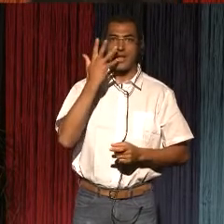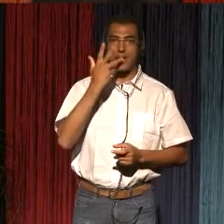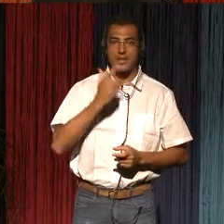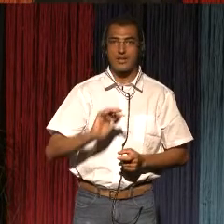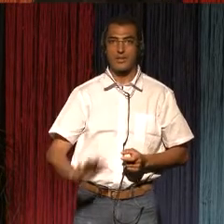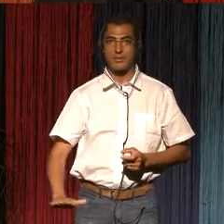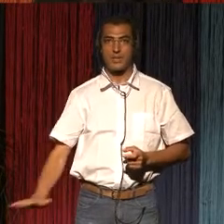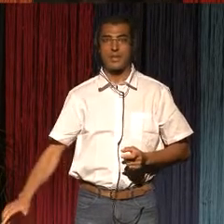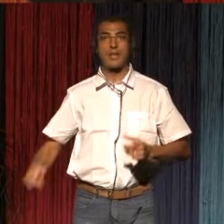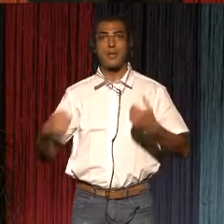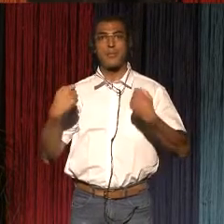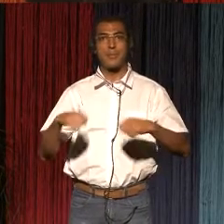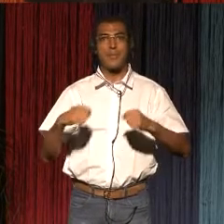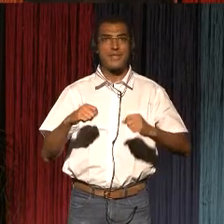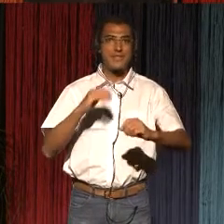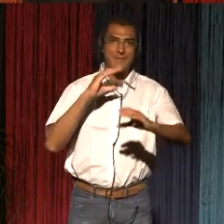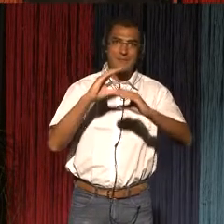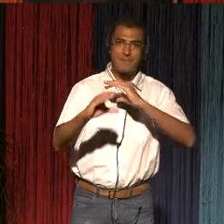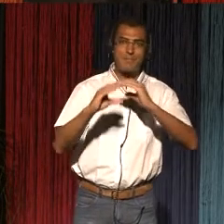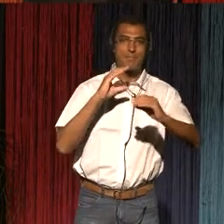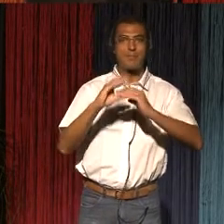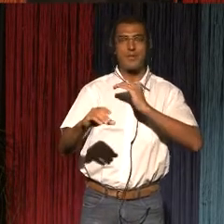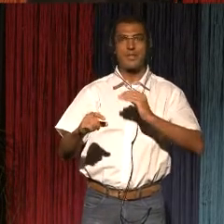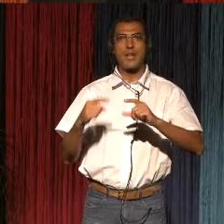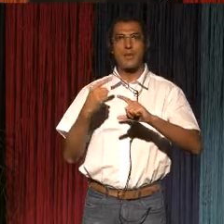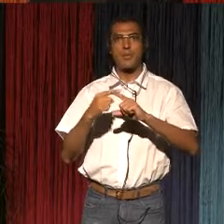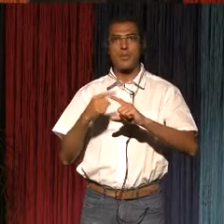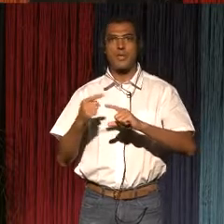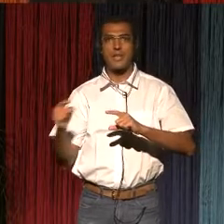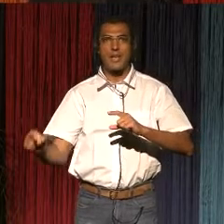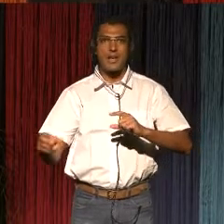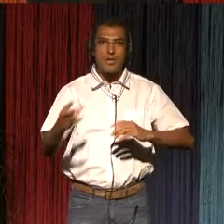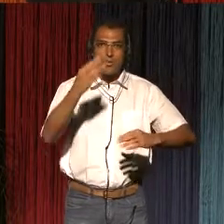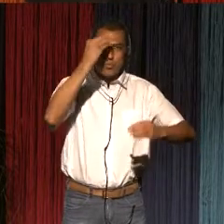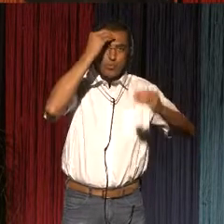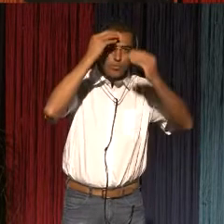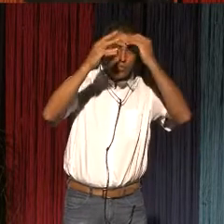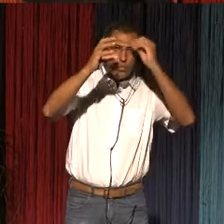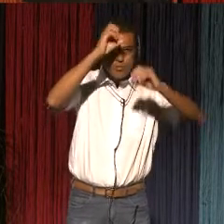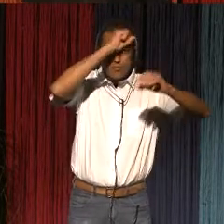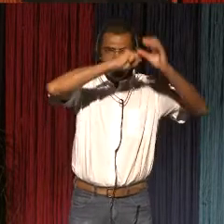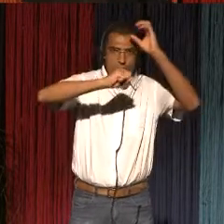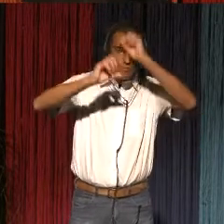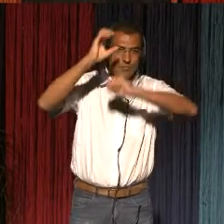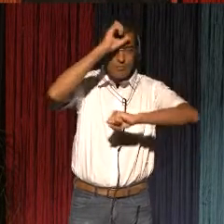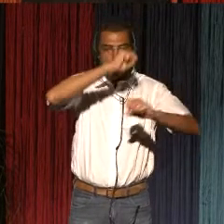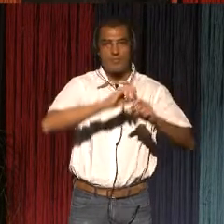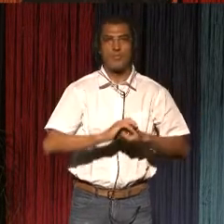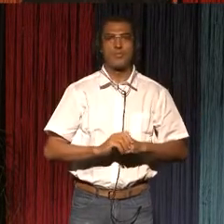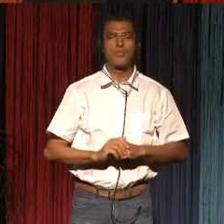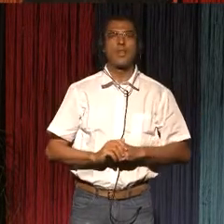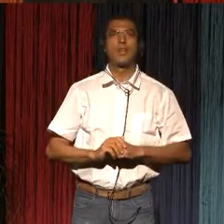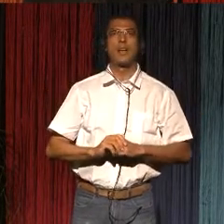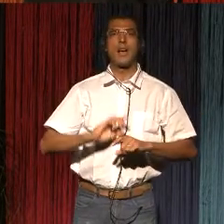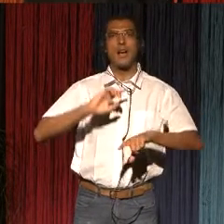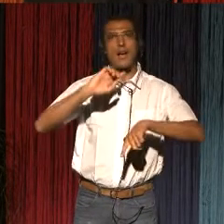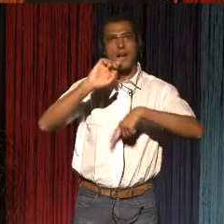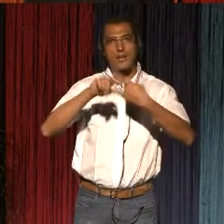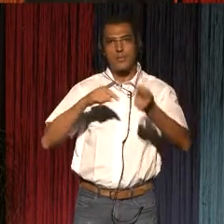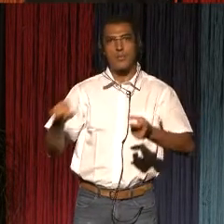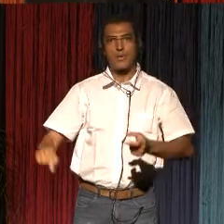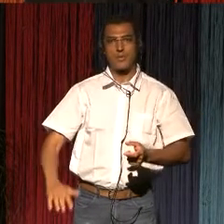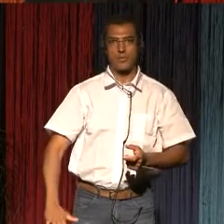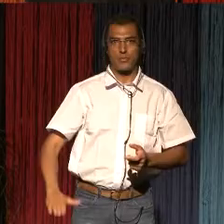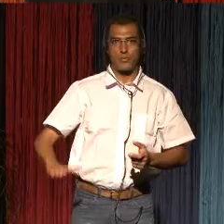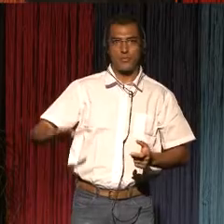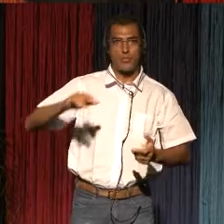rica. Lembre-se que o vocabulário avaliado aos 3 anos vai prever a compreensão aos 9 e 10 anos. A gente pode achar